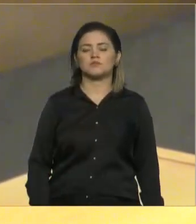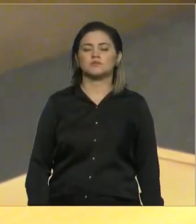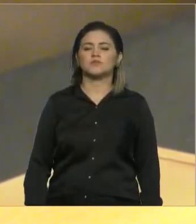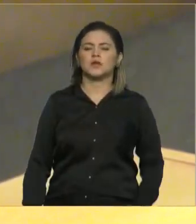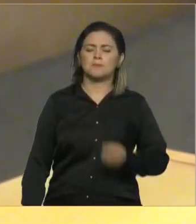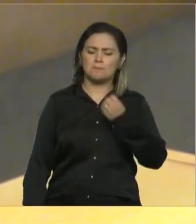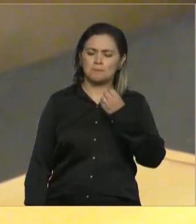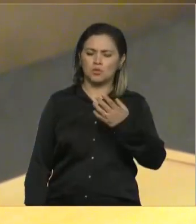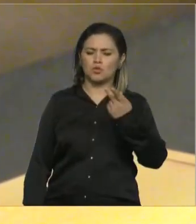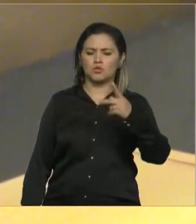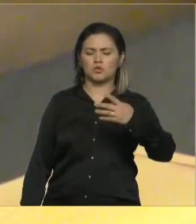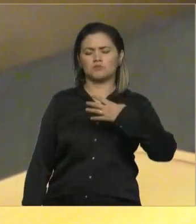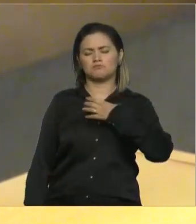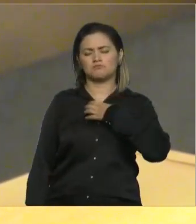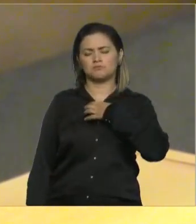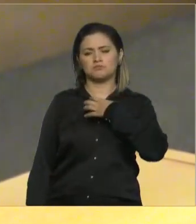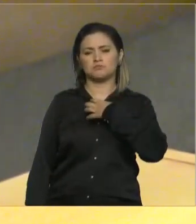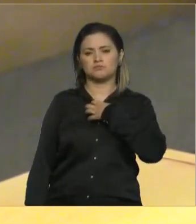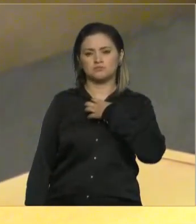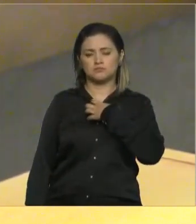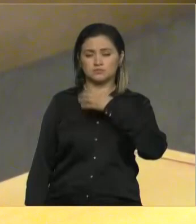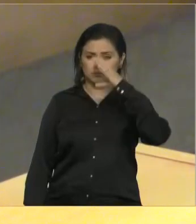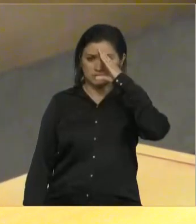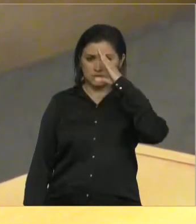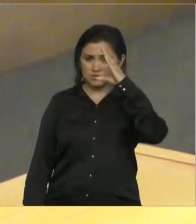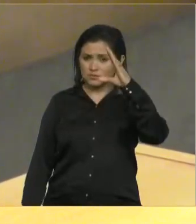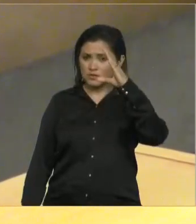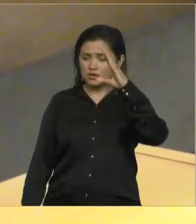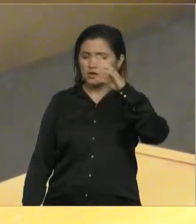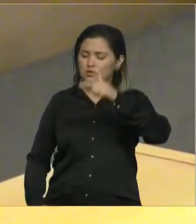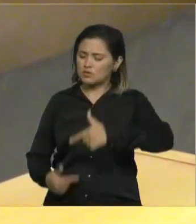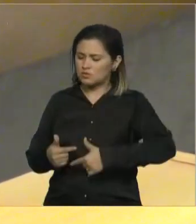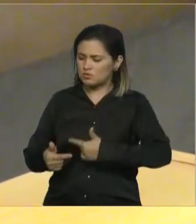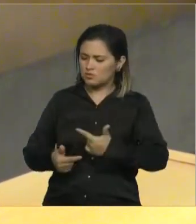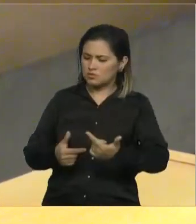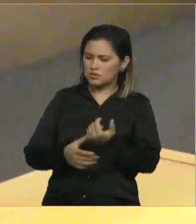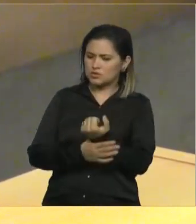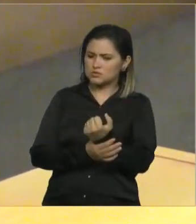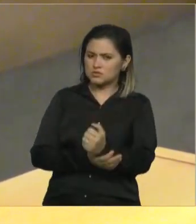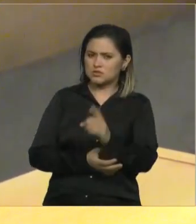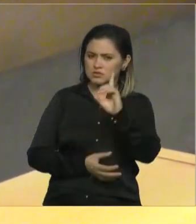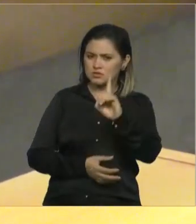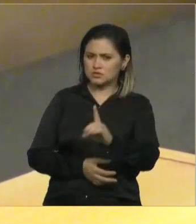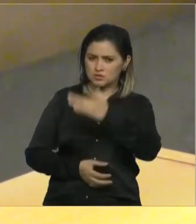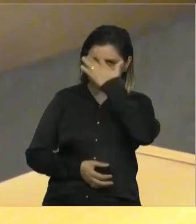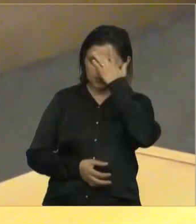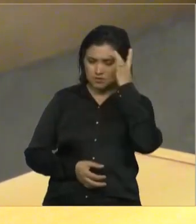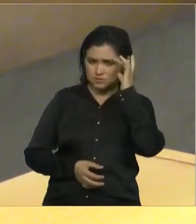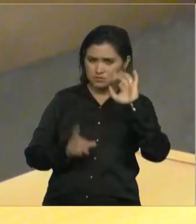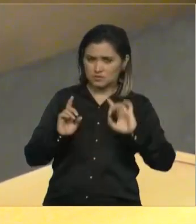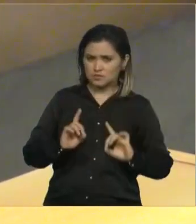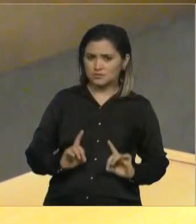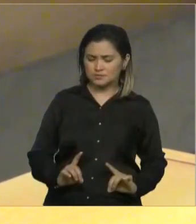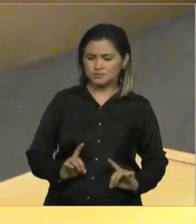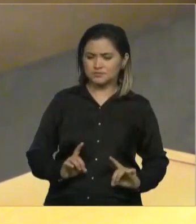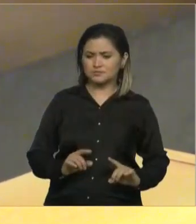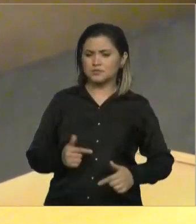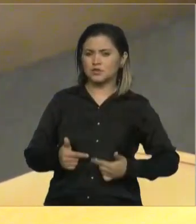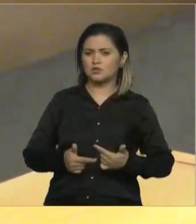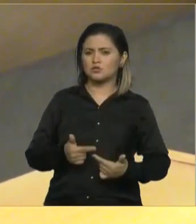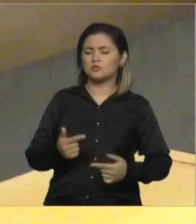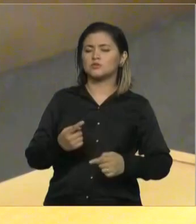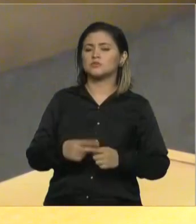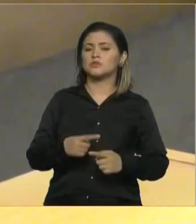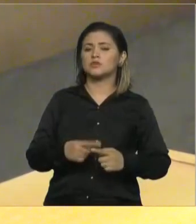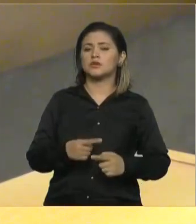nesse sentido, e principalmente na luta pela garantia de direito das pessoas com deficiência. Na luta para que mais pessoas